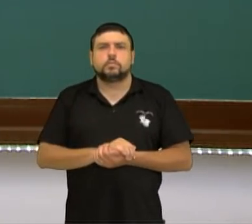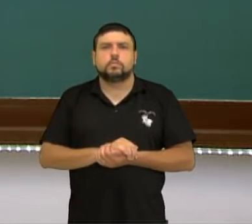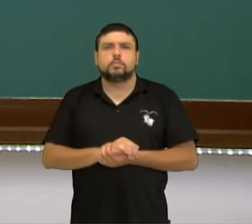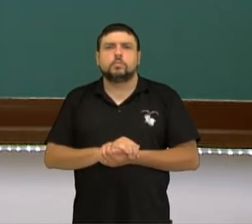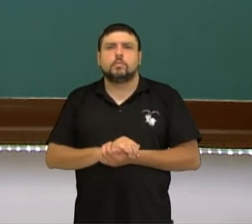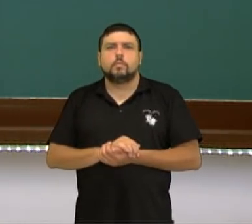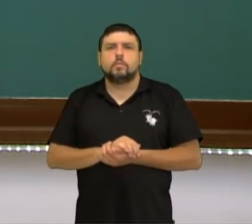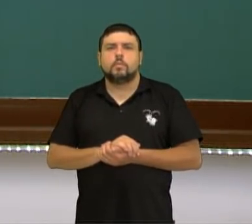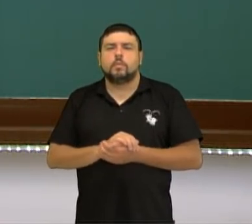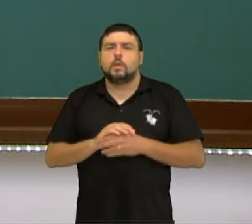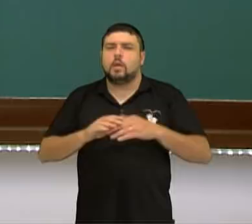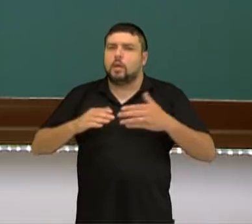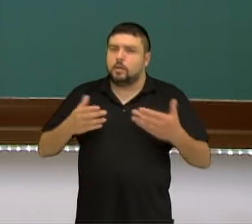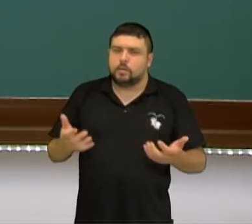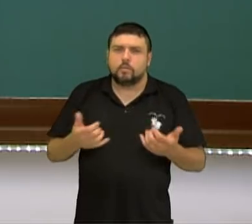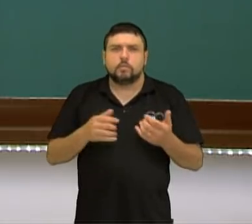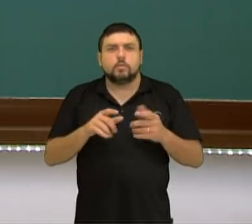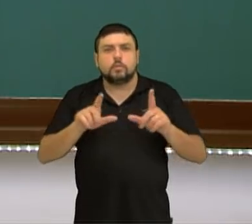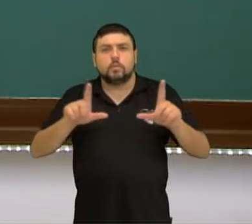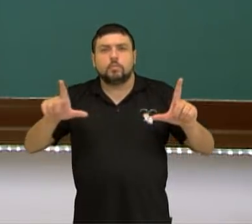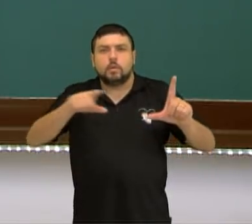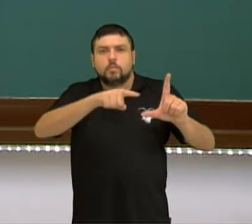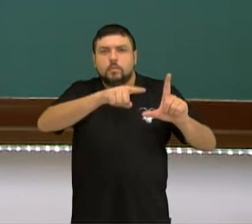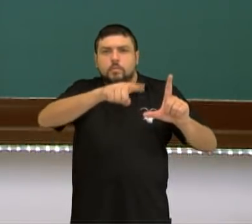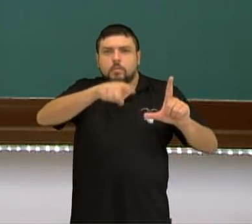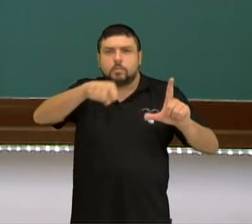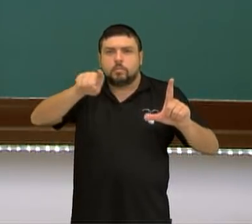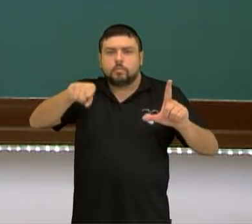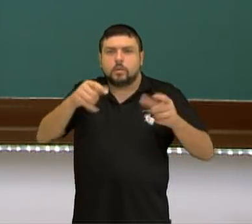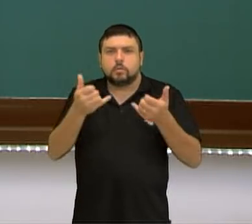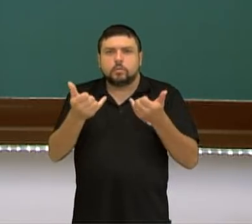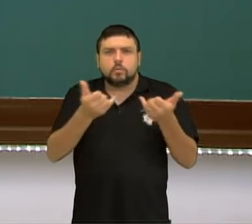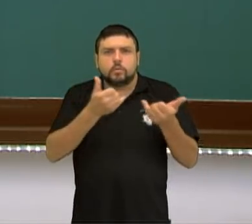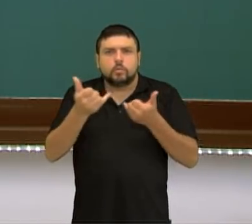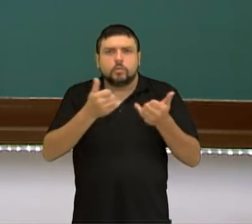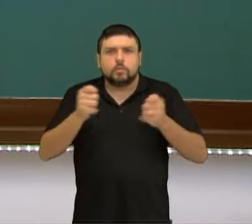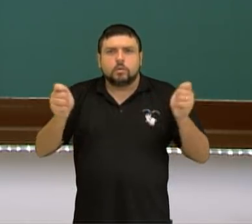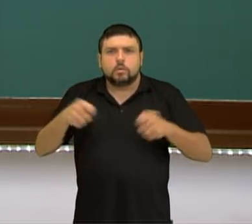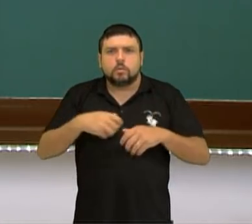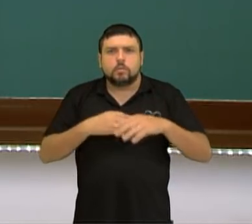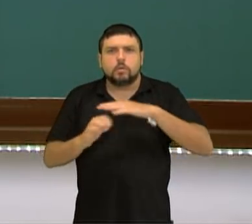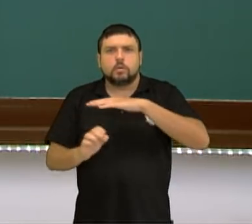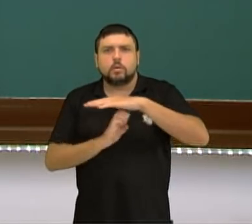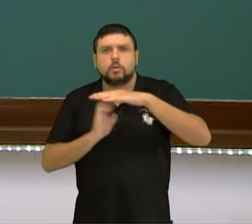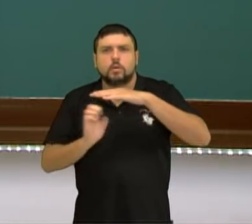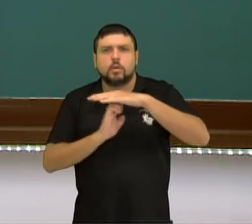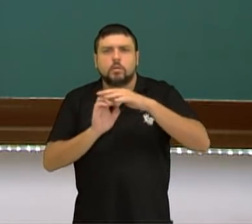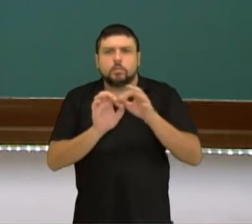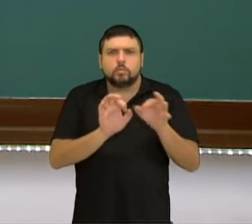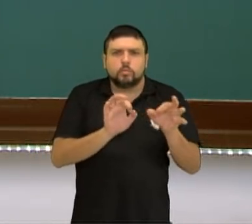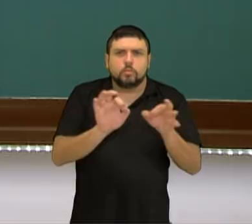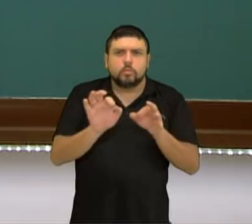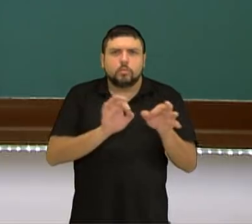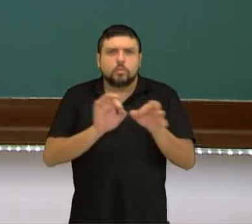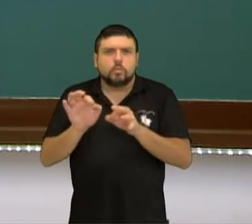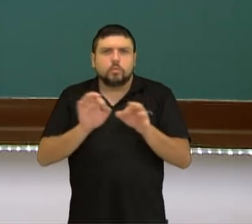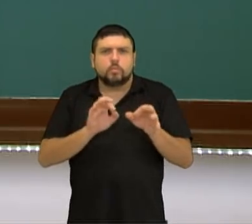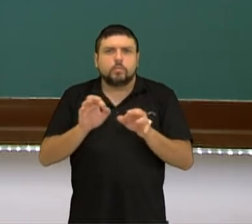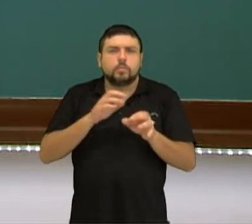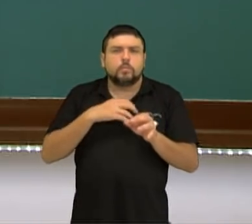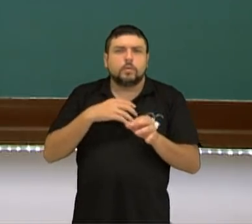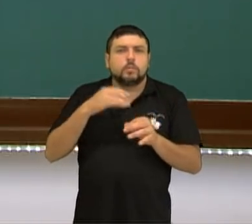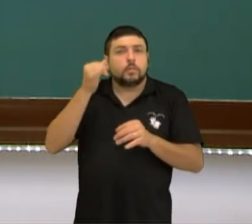dessas informações gráficas, uma empresa se organiza e se planeja para resolver